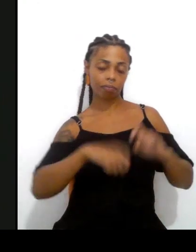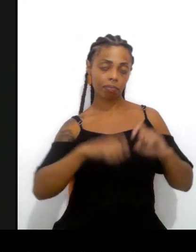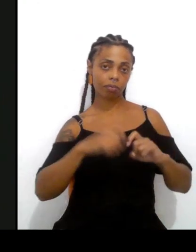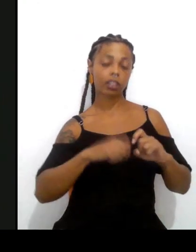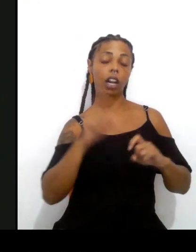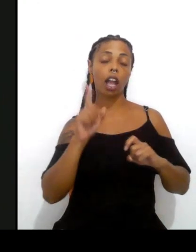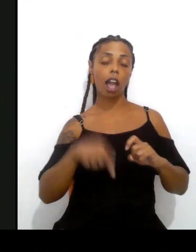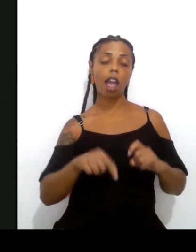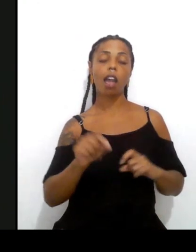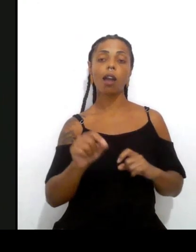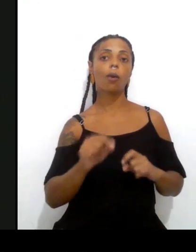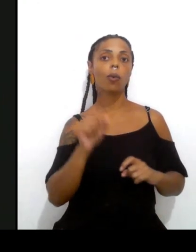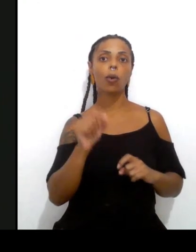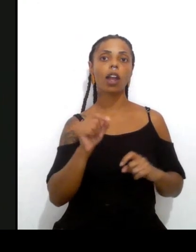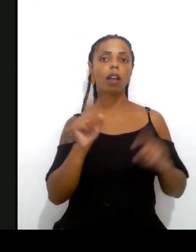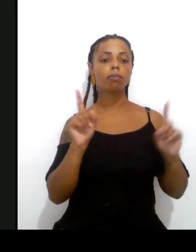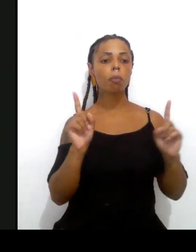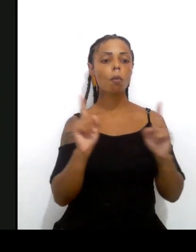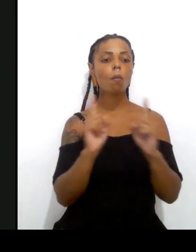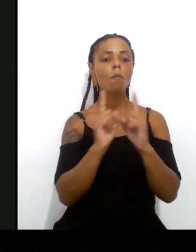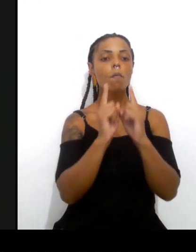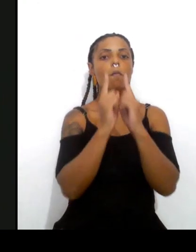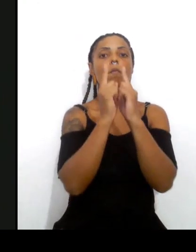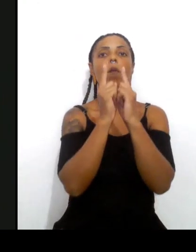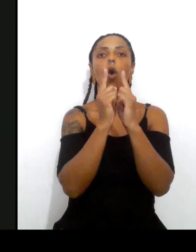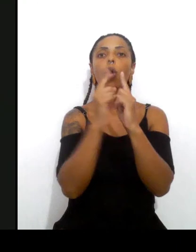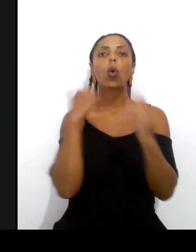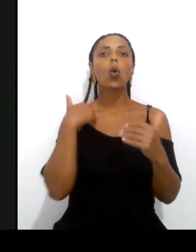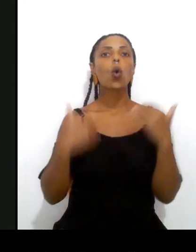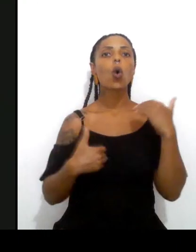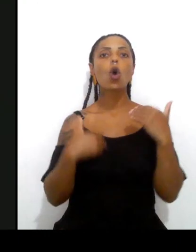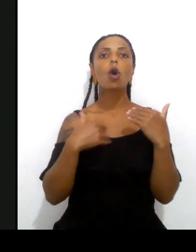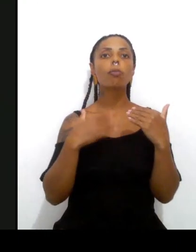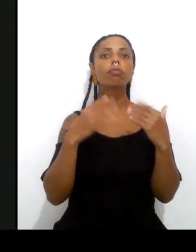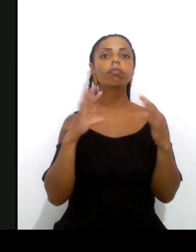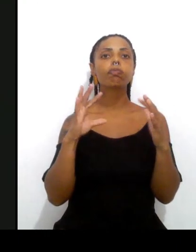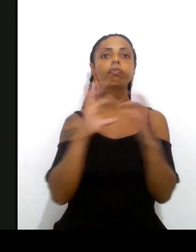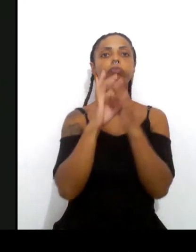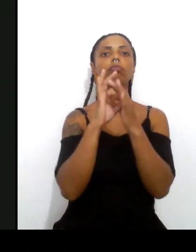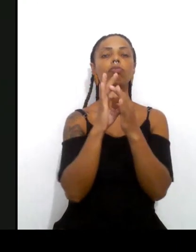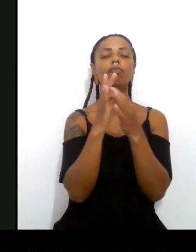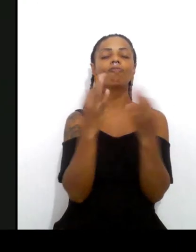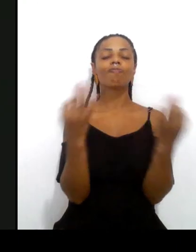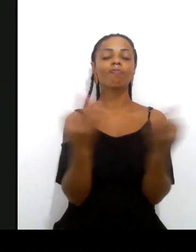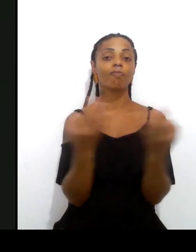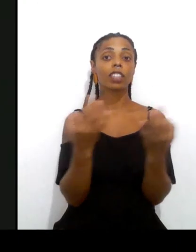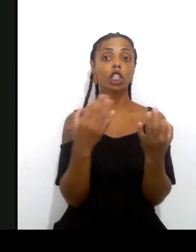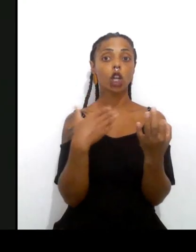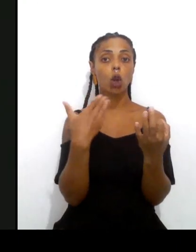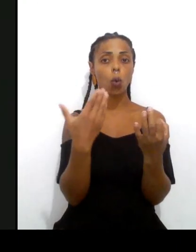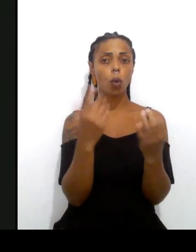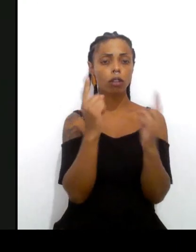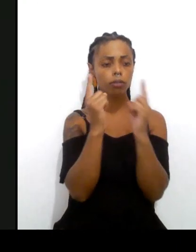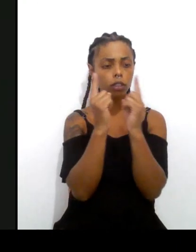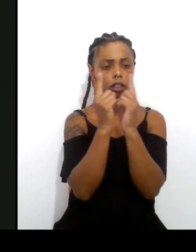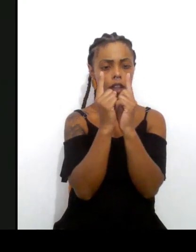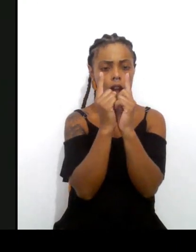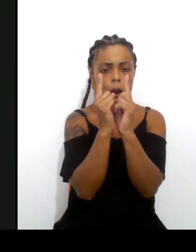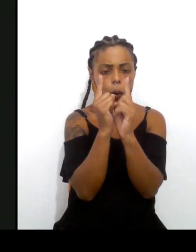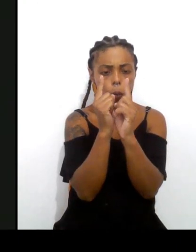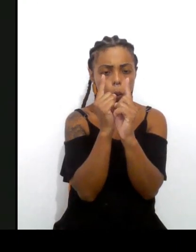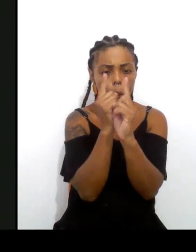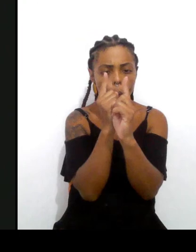corpos né E que ao encontro do absoluto entre esses dois corpos